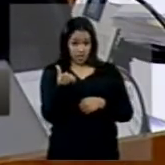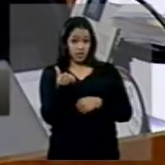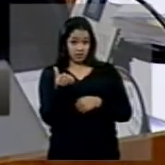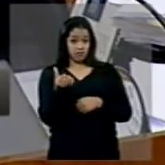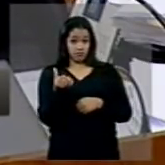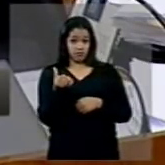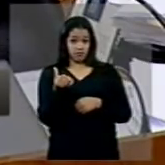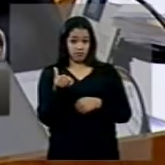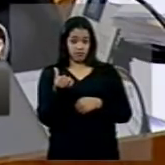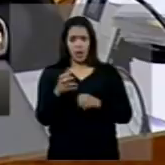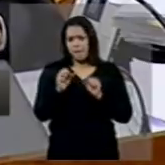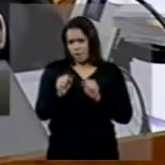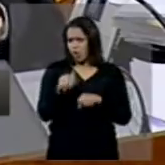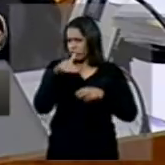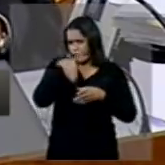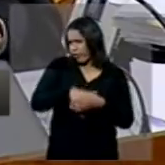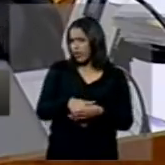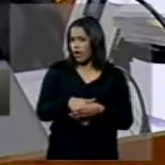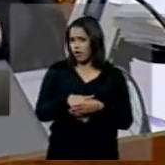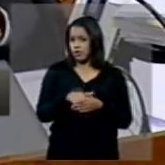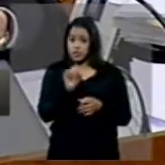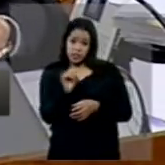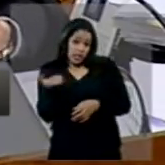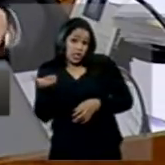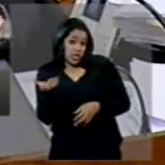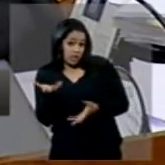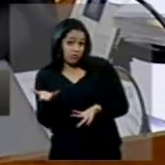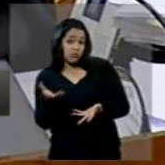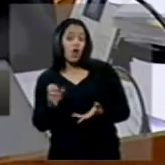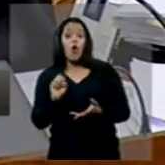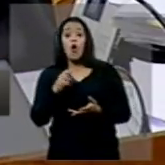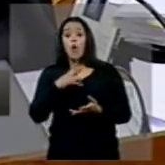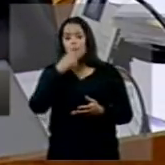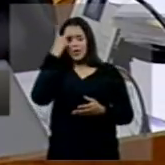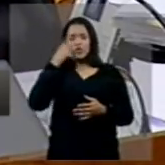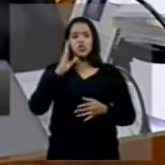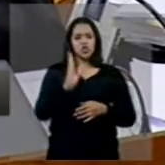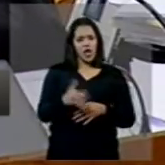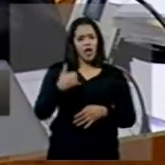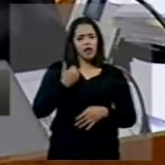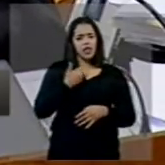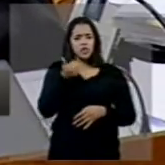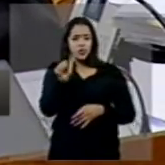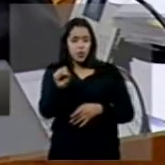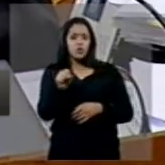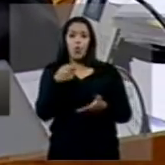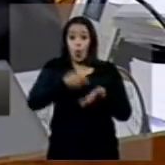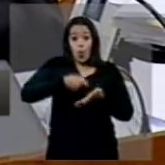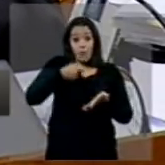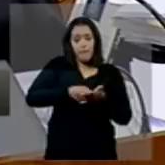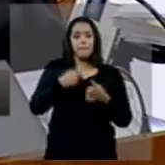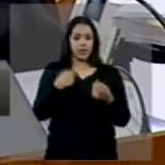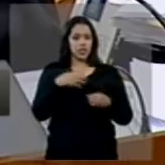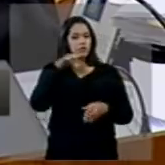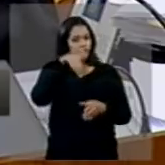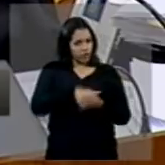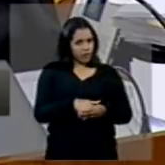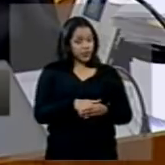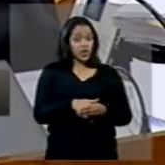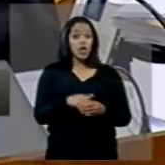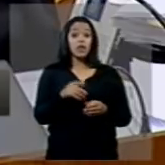anos facultativamente ou obrigatoriamente o que faz 18 anos, para que ele possa